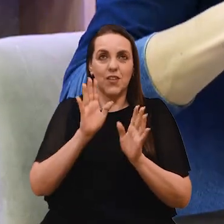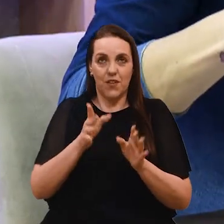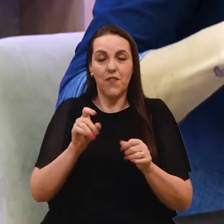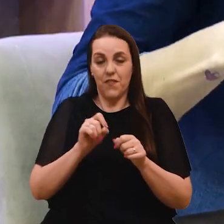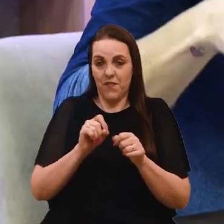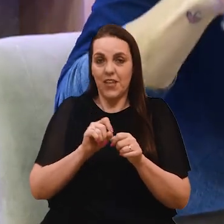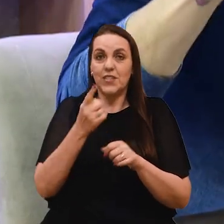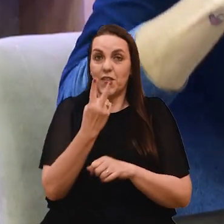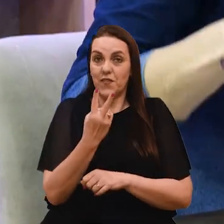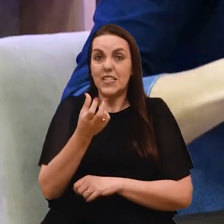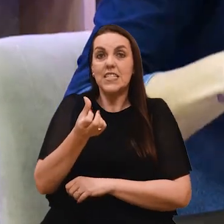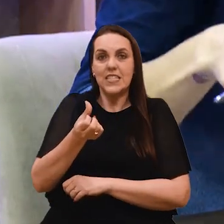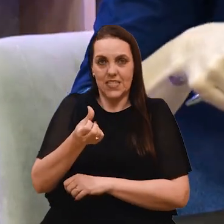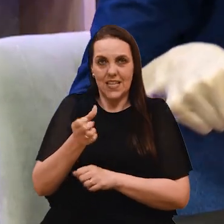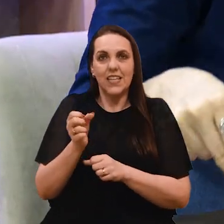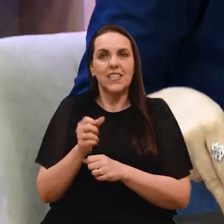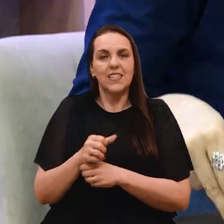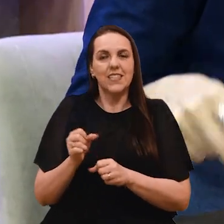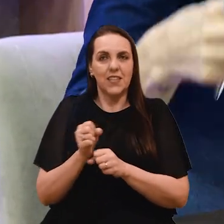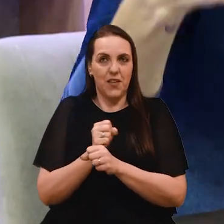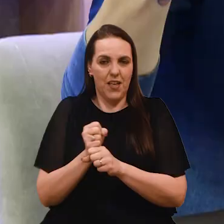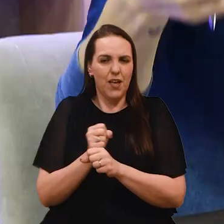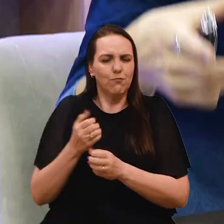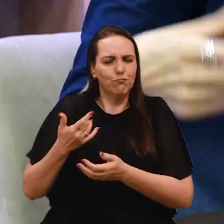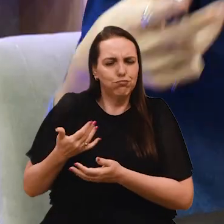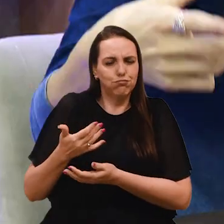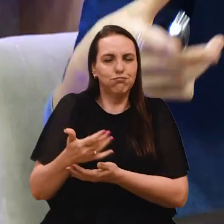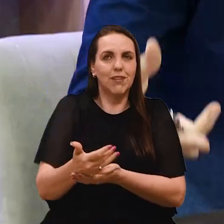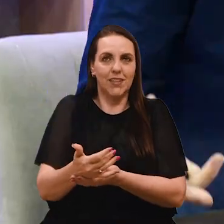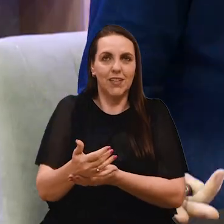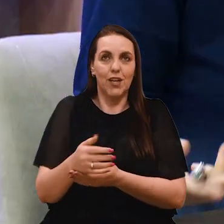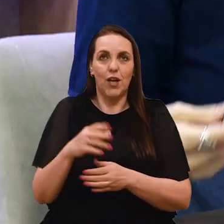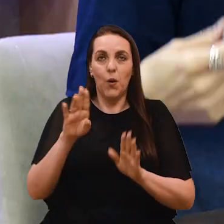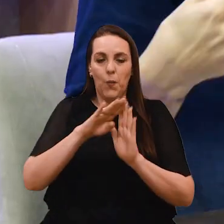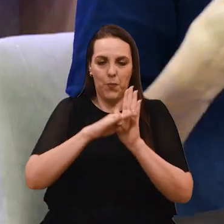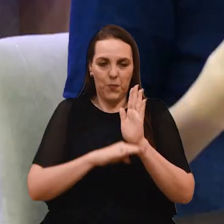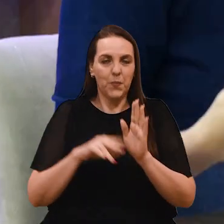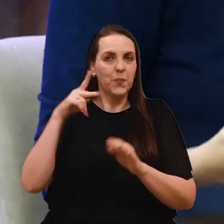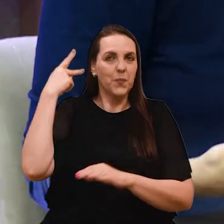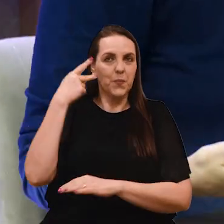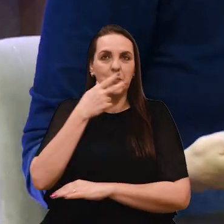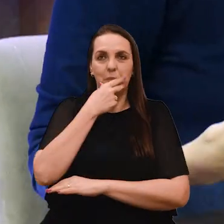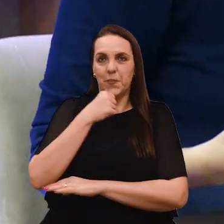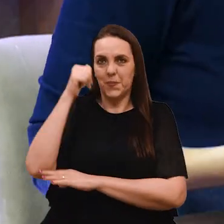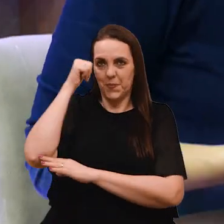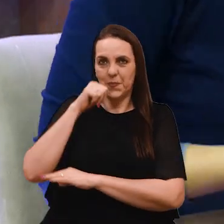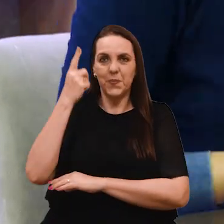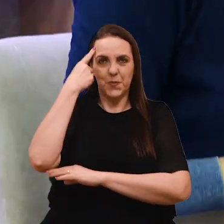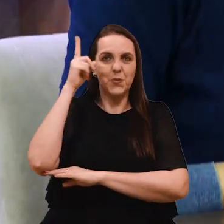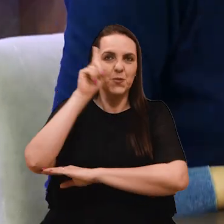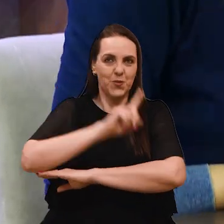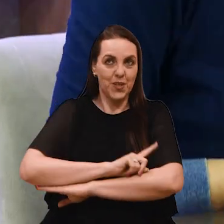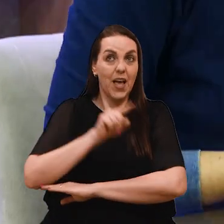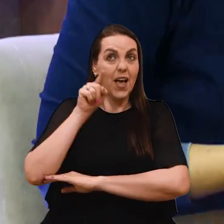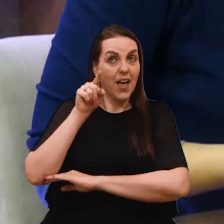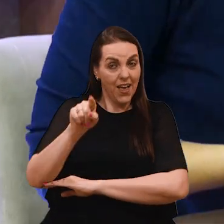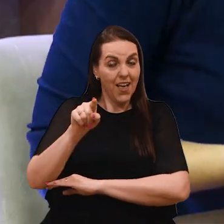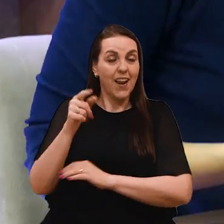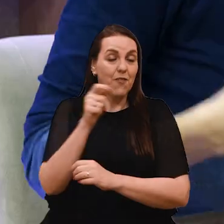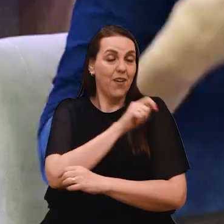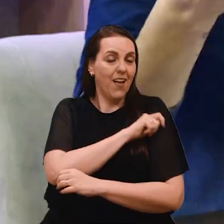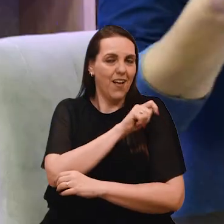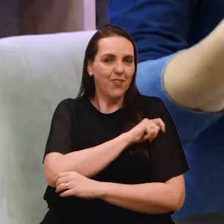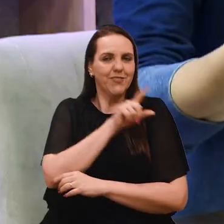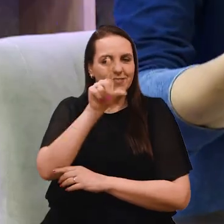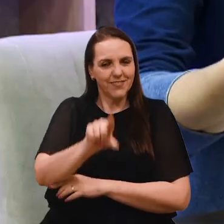completou 26 anos no ano de 2025, o programa Vereador e Vereadora por um Dia, a Zara foi a estudante